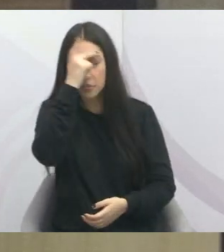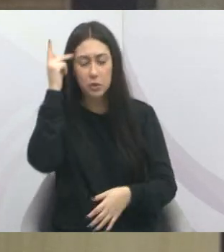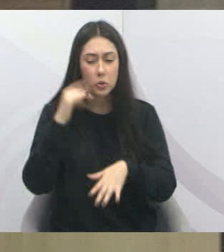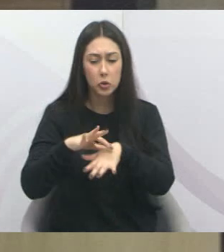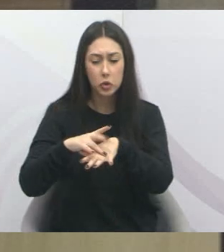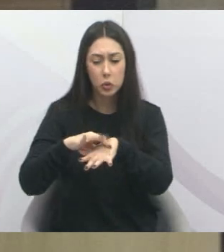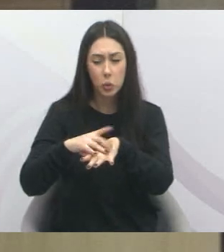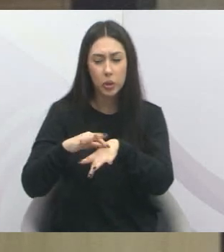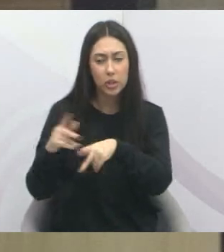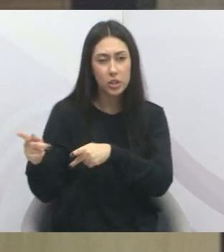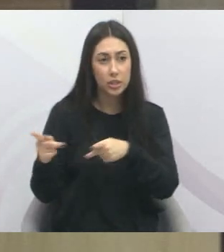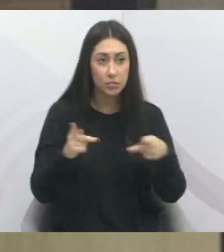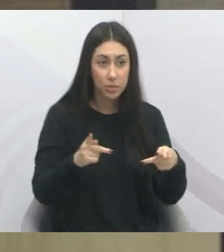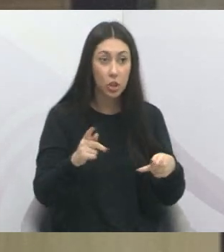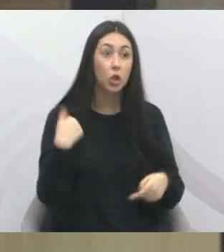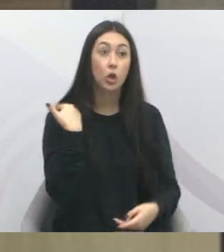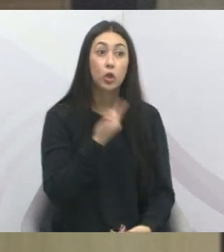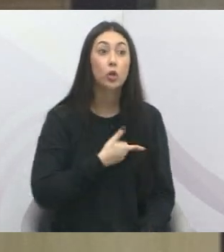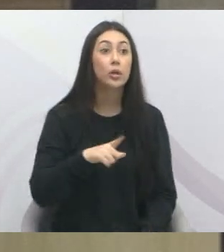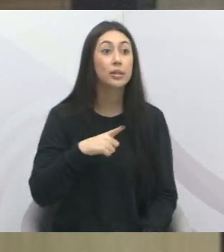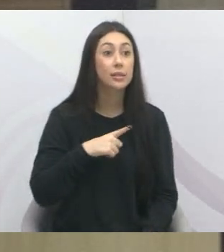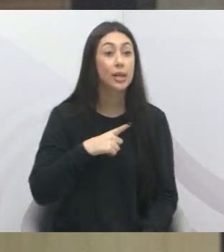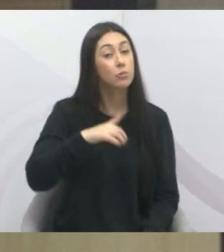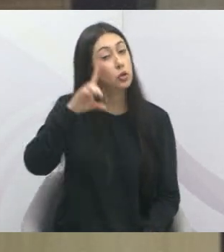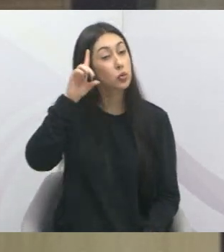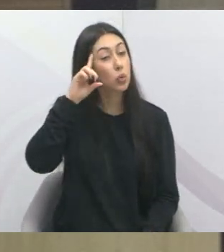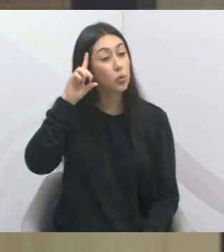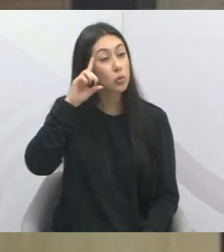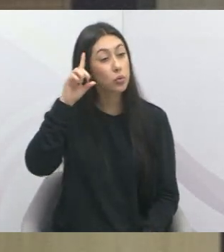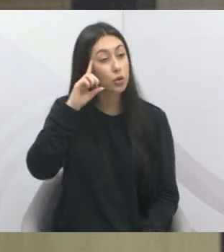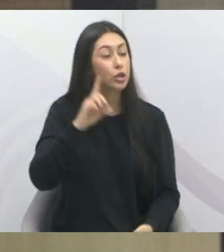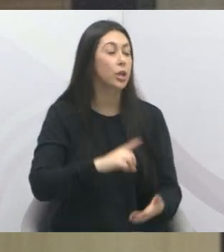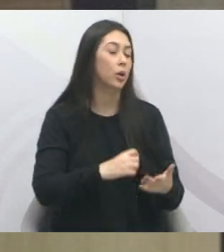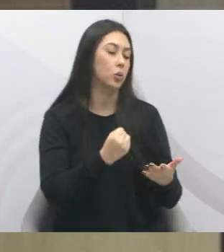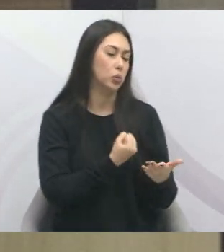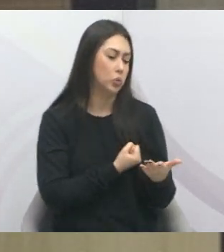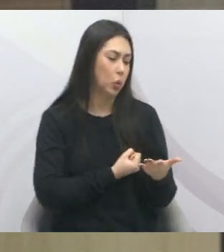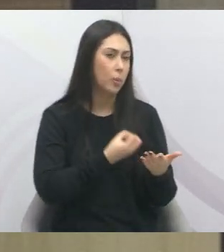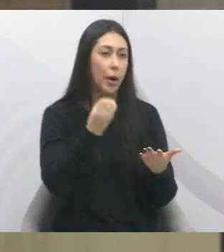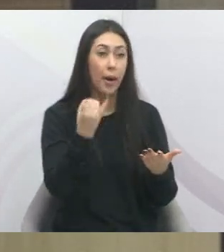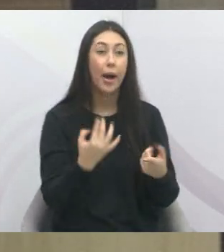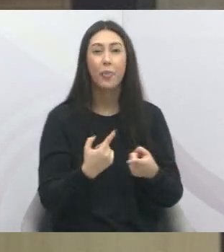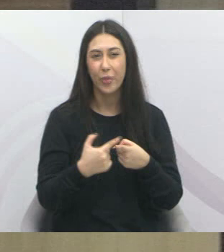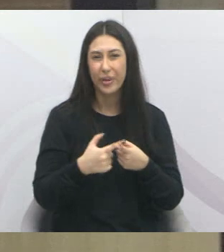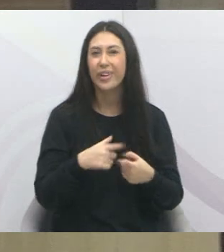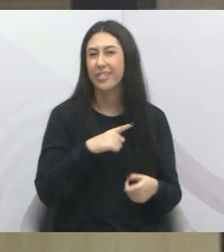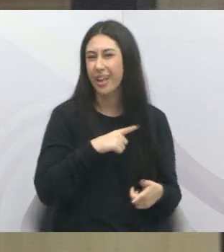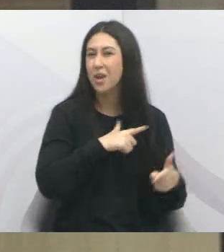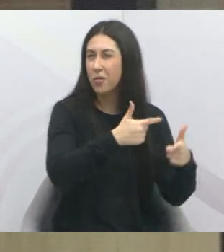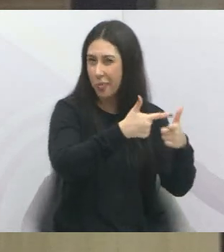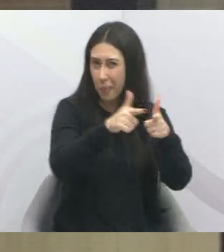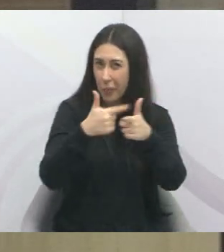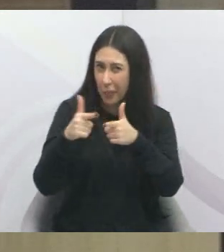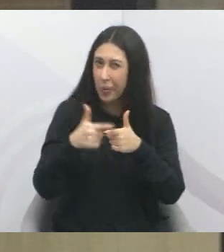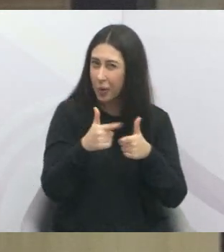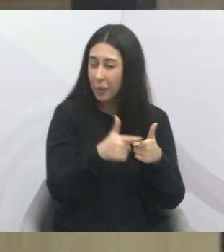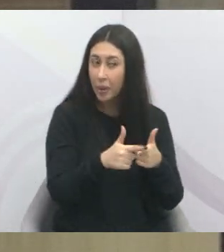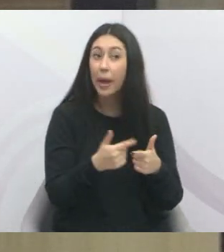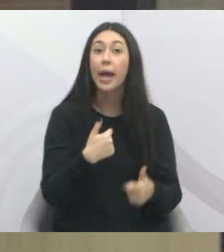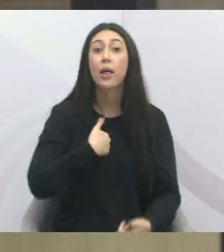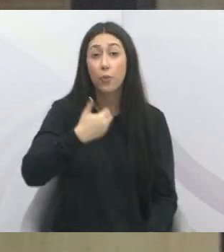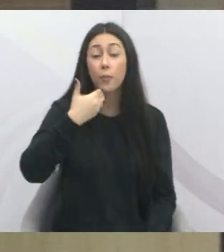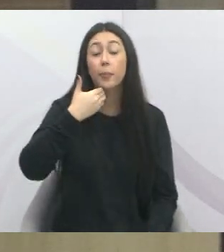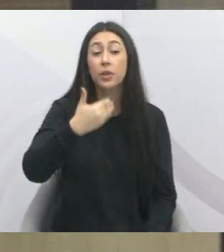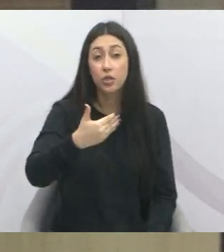tem diariamente o número de atendimento por médico, inclusive. Depois de ter dado todos esses problemas que vêm dados recentemente, eu